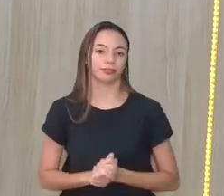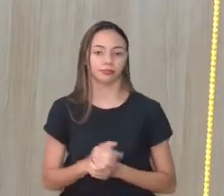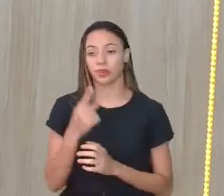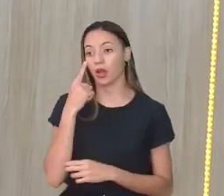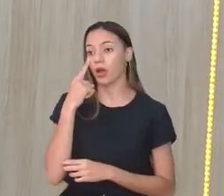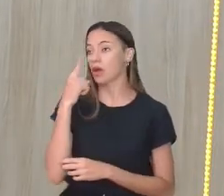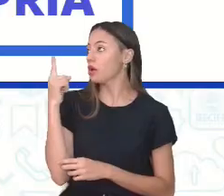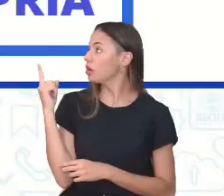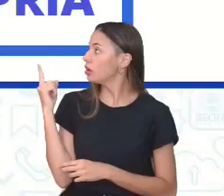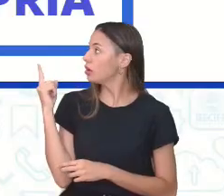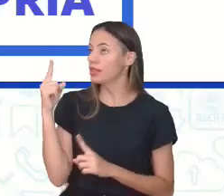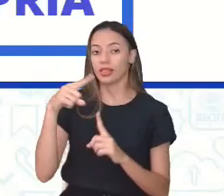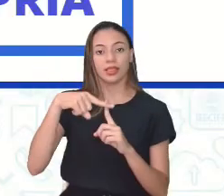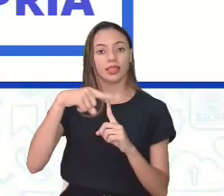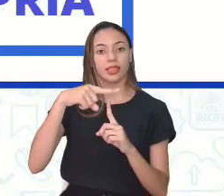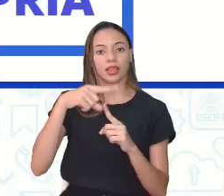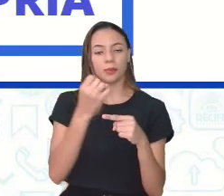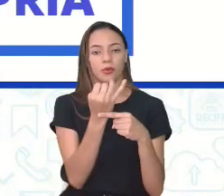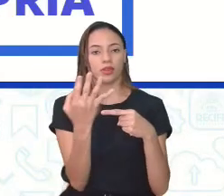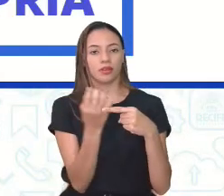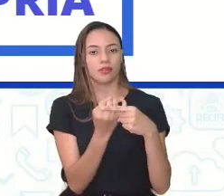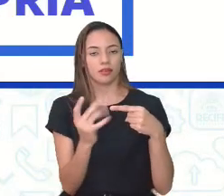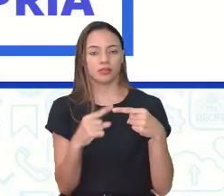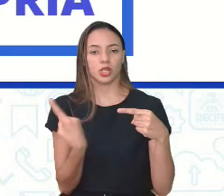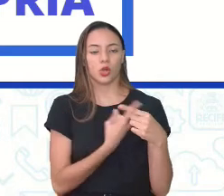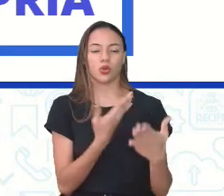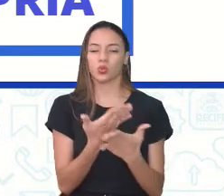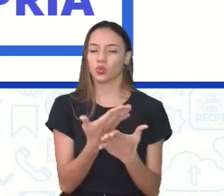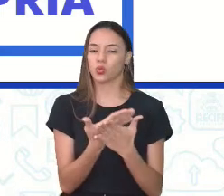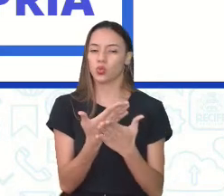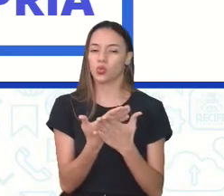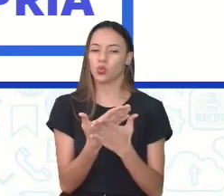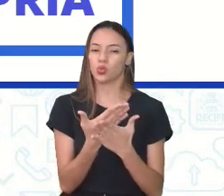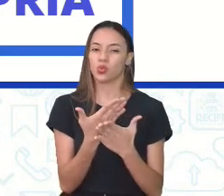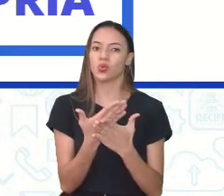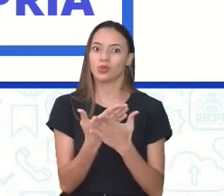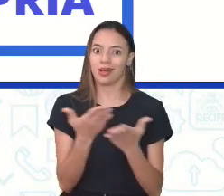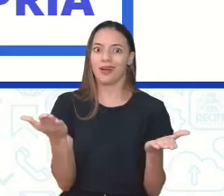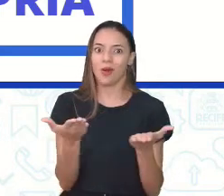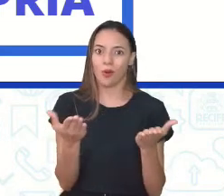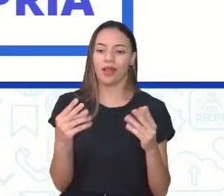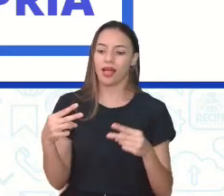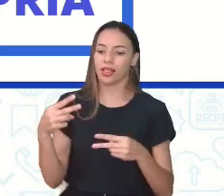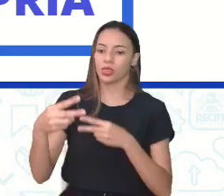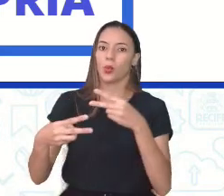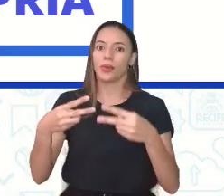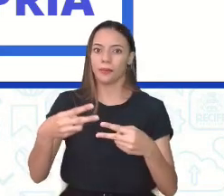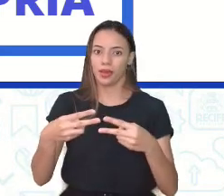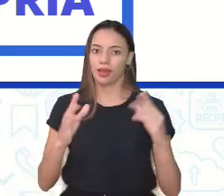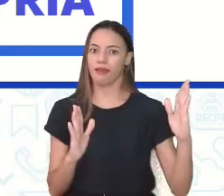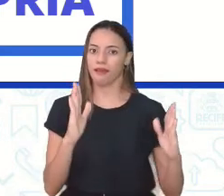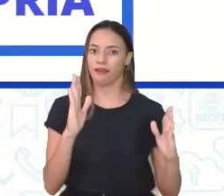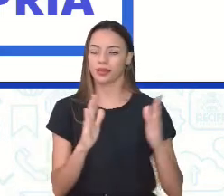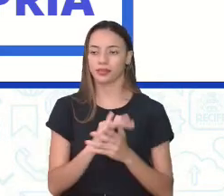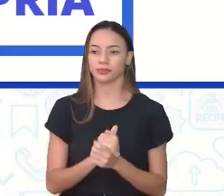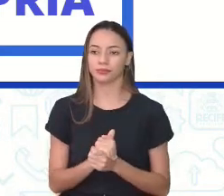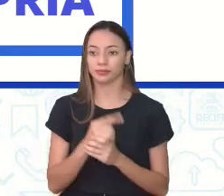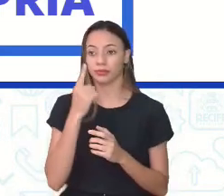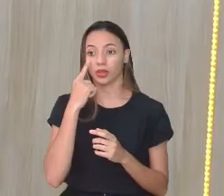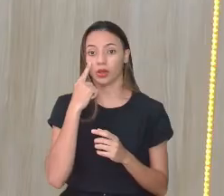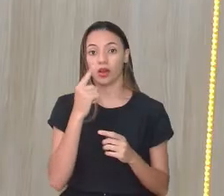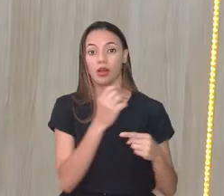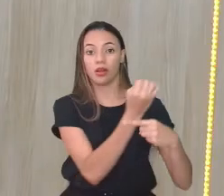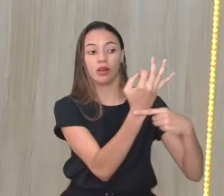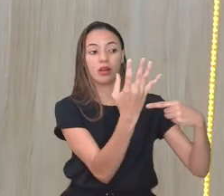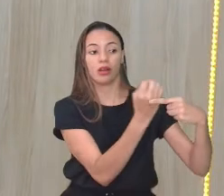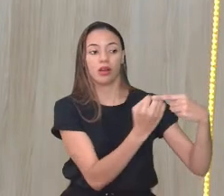que são os tipos de frações que a gente vai estudar bastante nesse bimestre. Nesse caso aqui, eu tenho a fração própria e